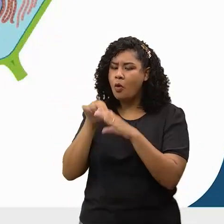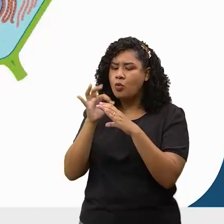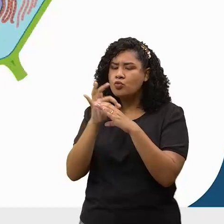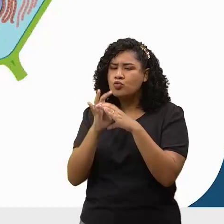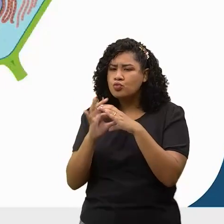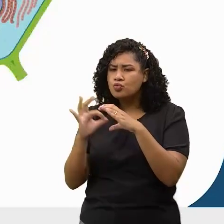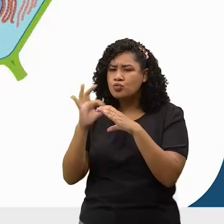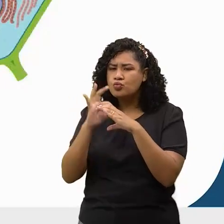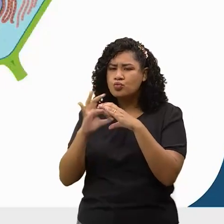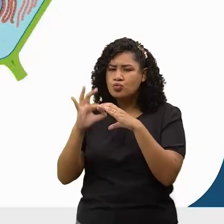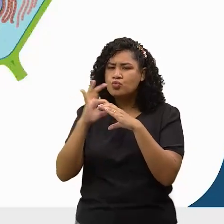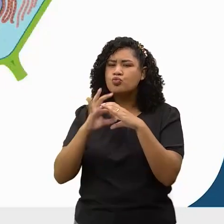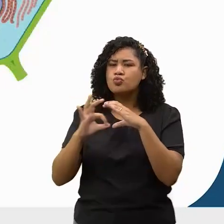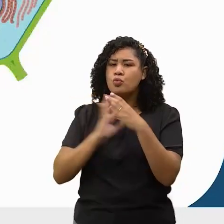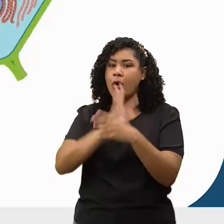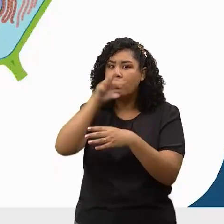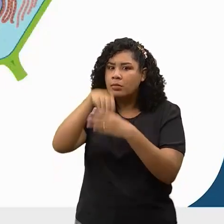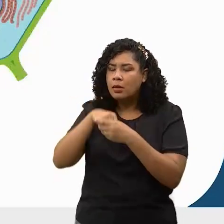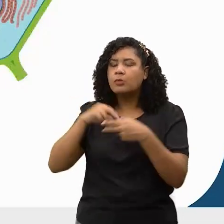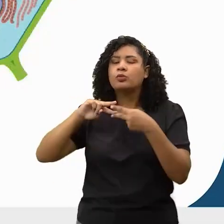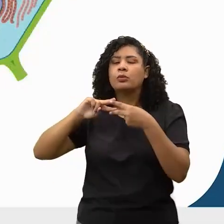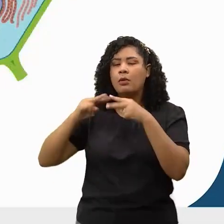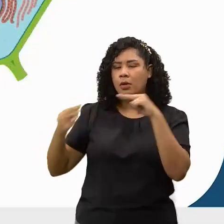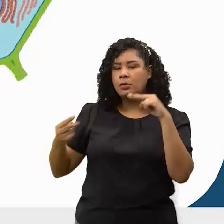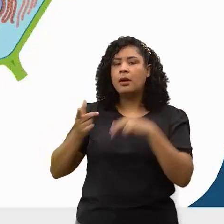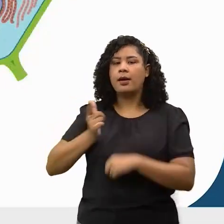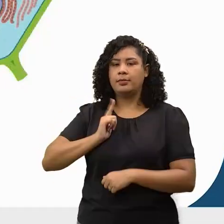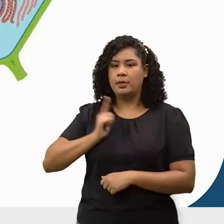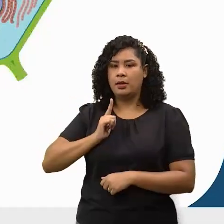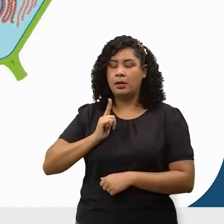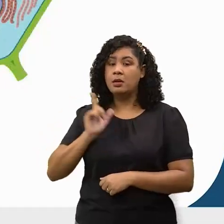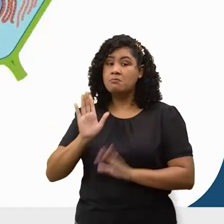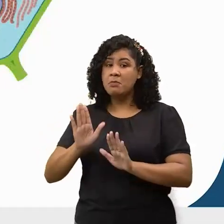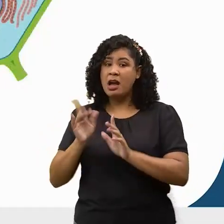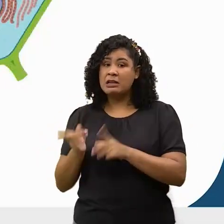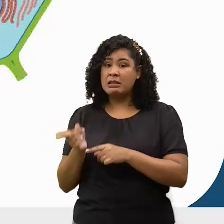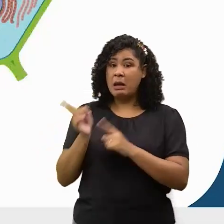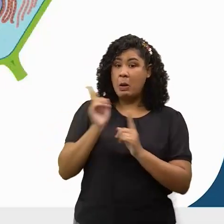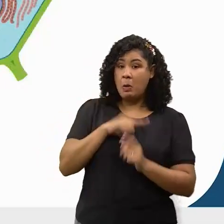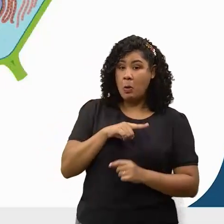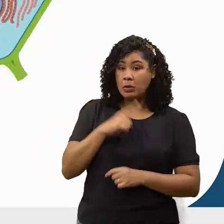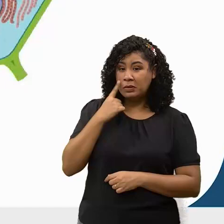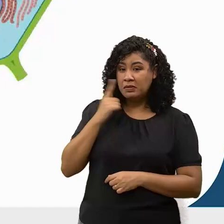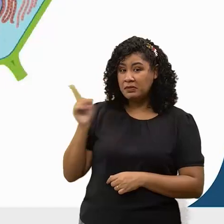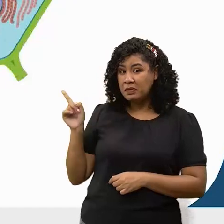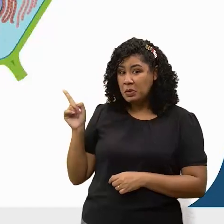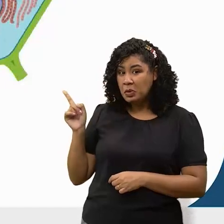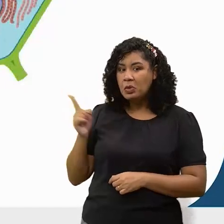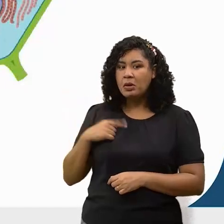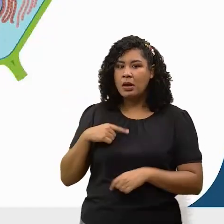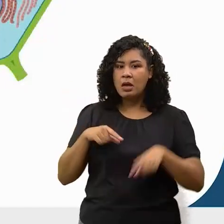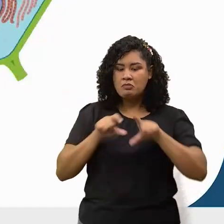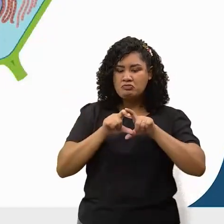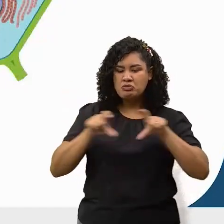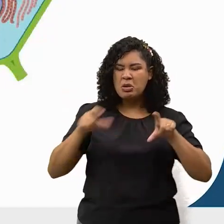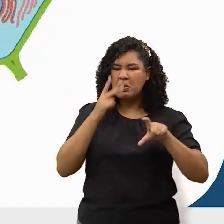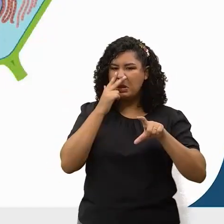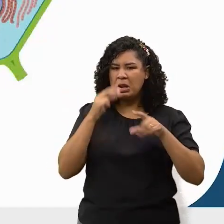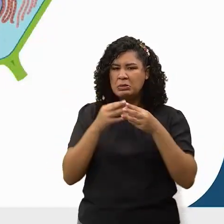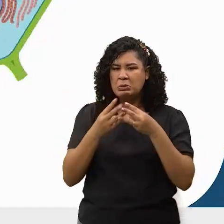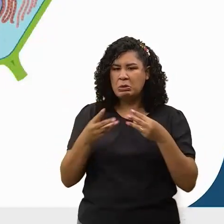que armazena o DNA. Nas células procarióticas isso não existe. O DNA está disperso